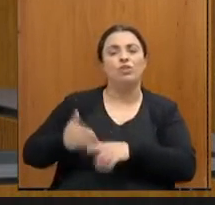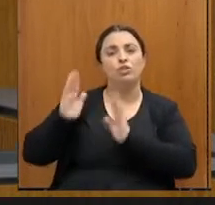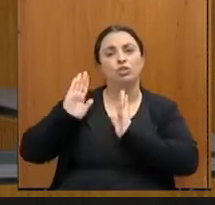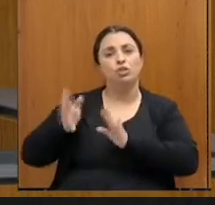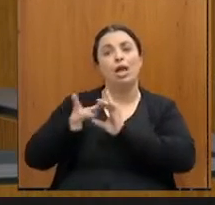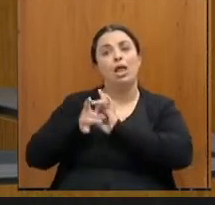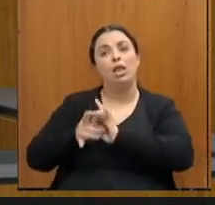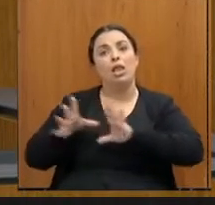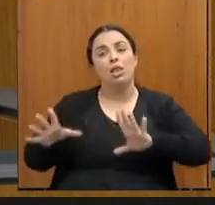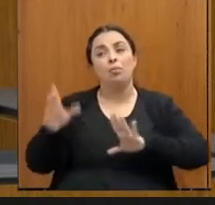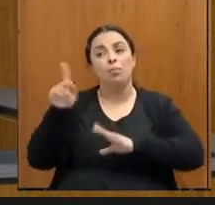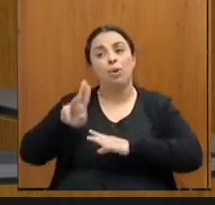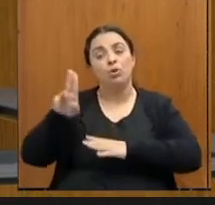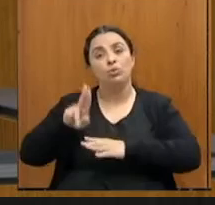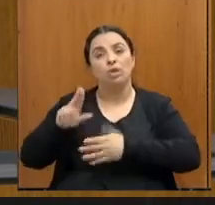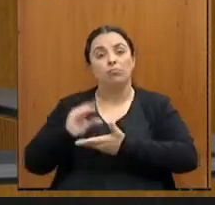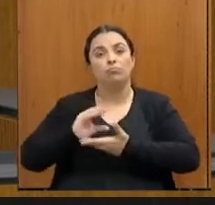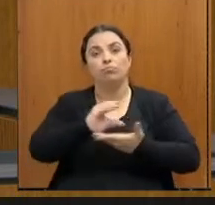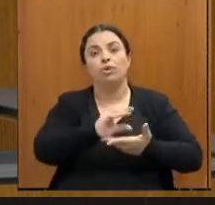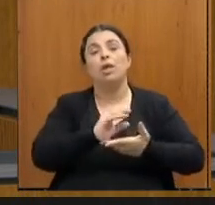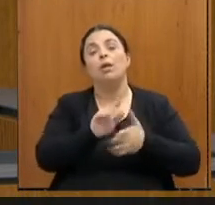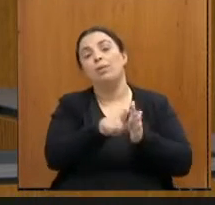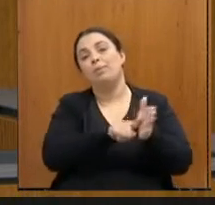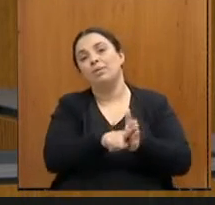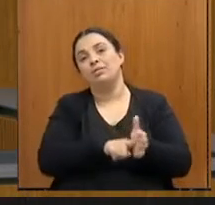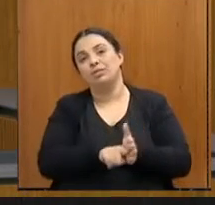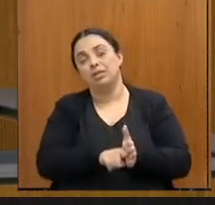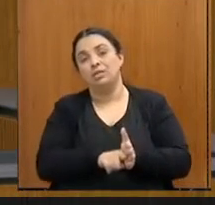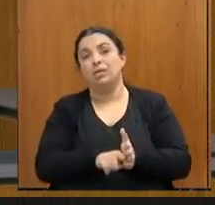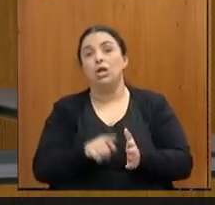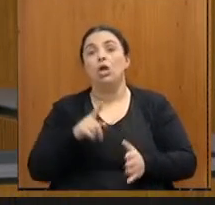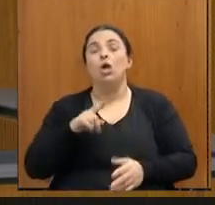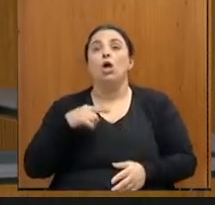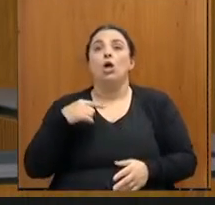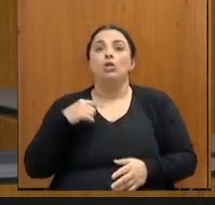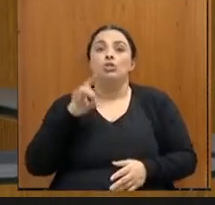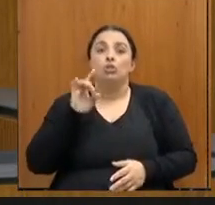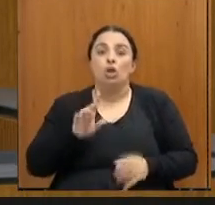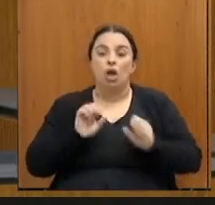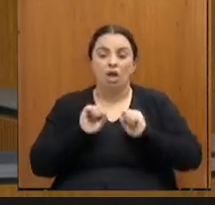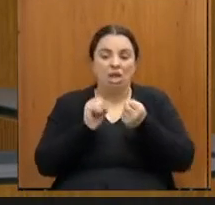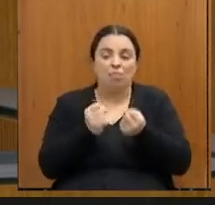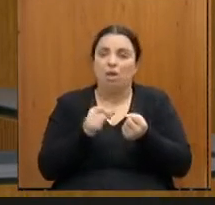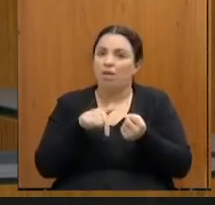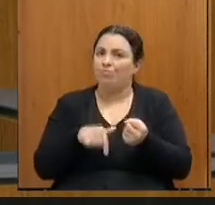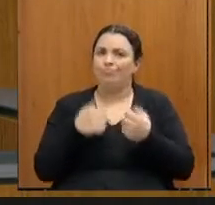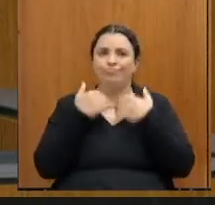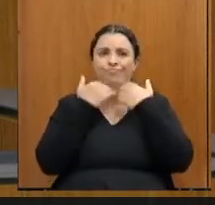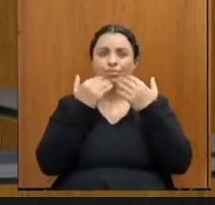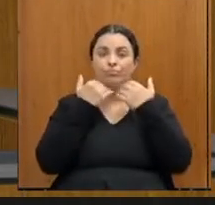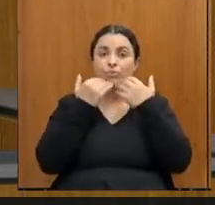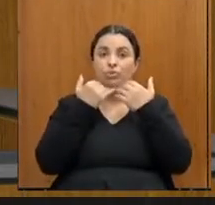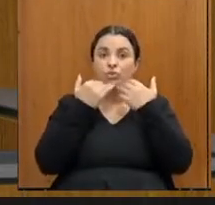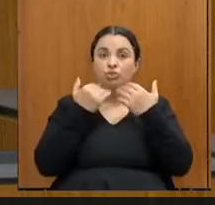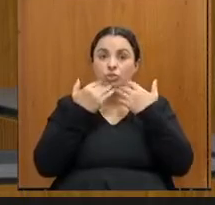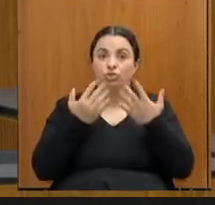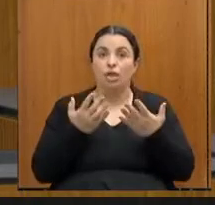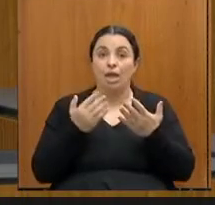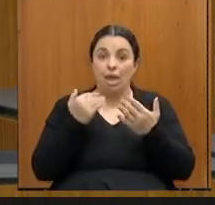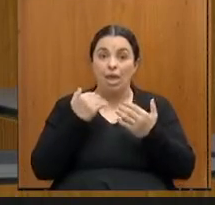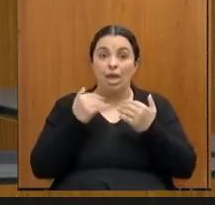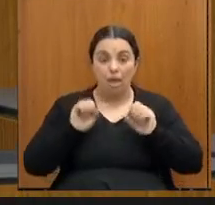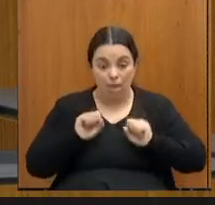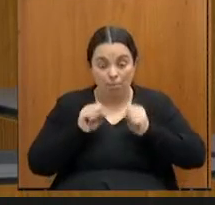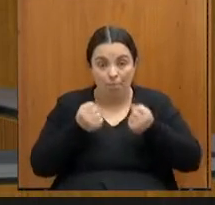chega ao final de 2021 não com empenho empenho não vale né ela executado porque aí a gente sabe que o recurso de